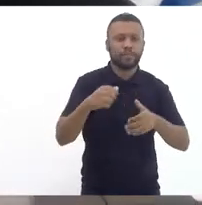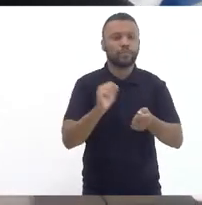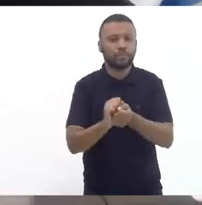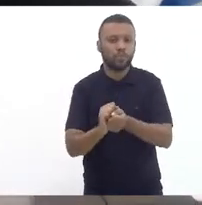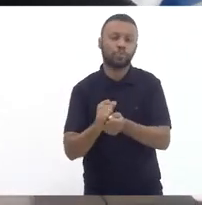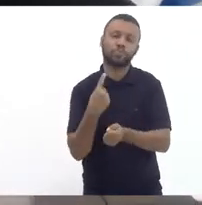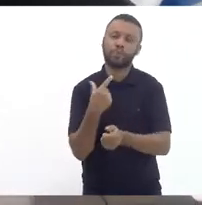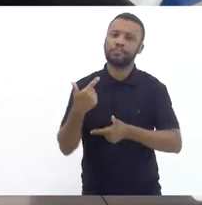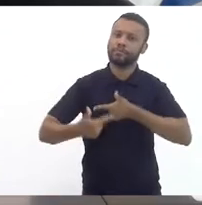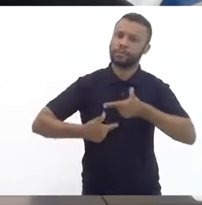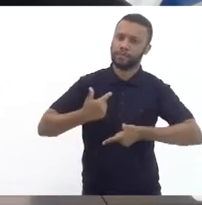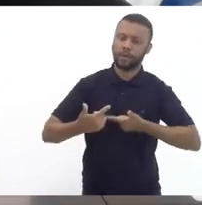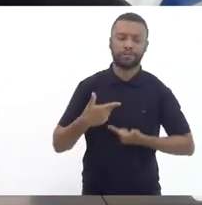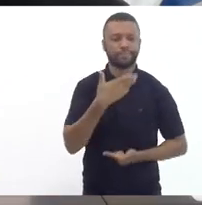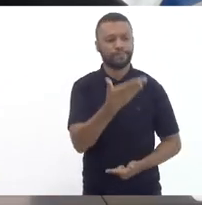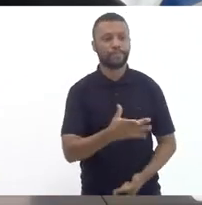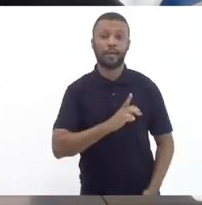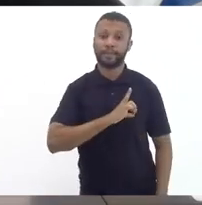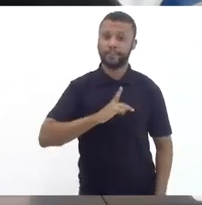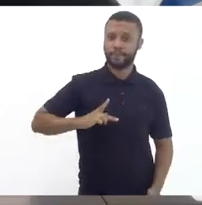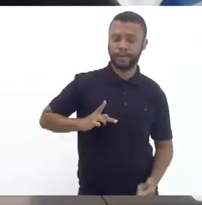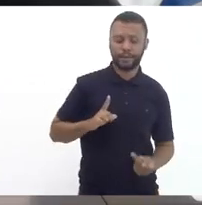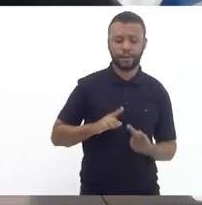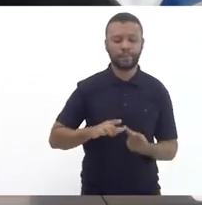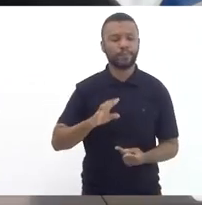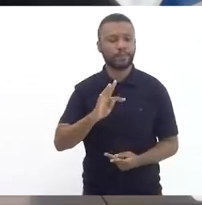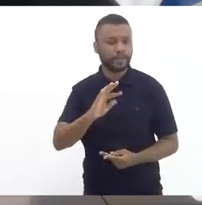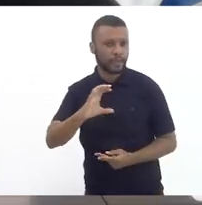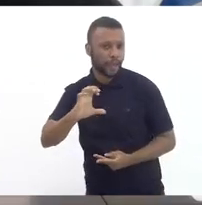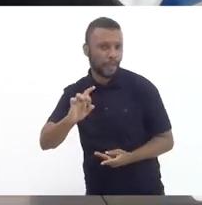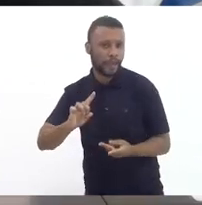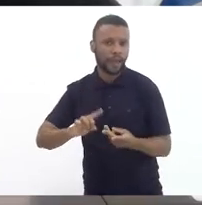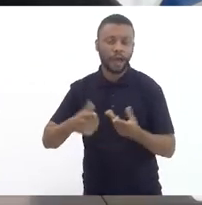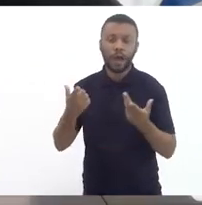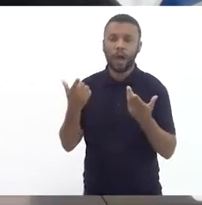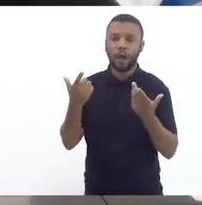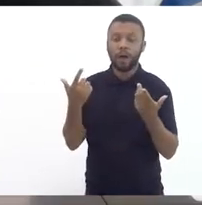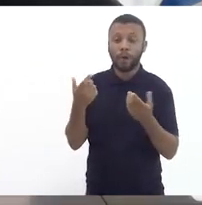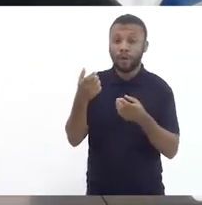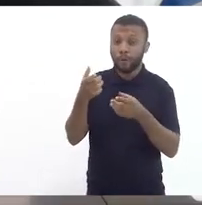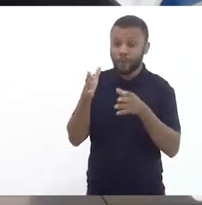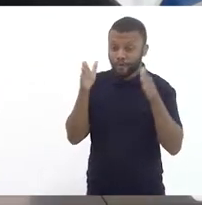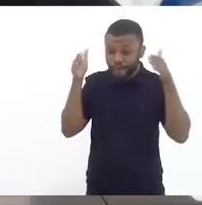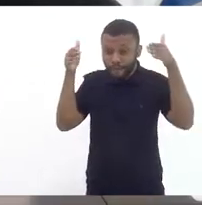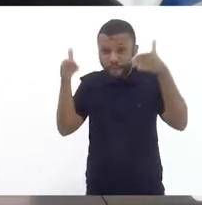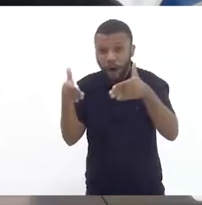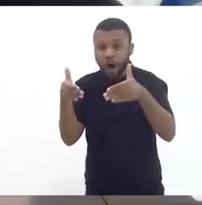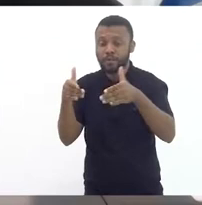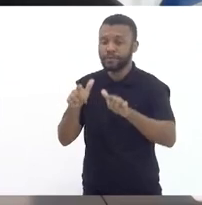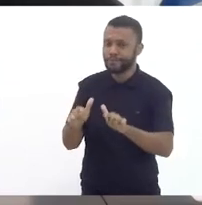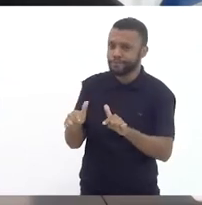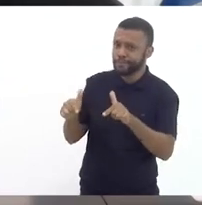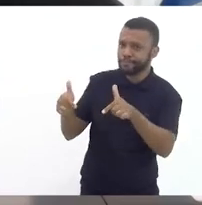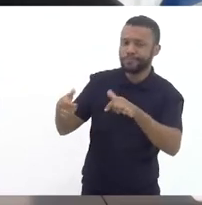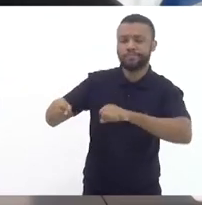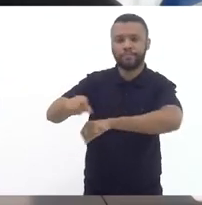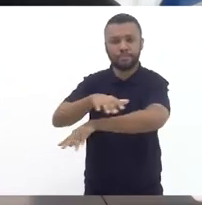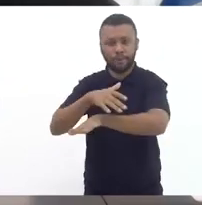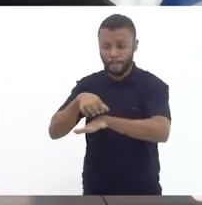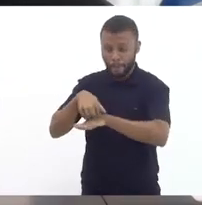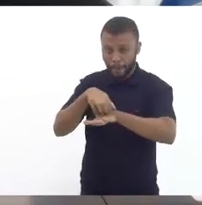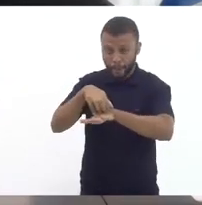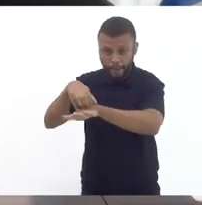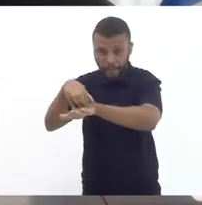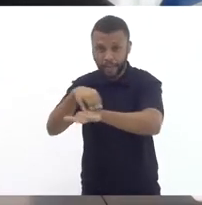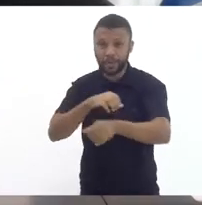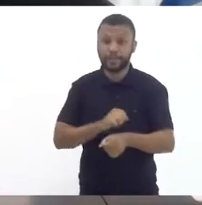A Defensoria, o Tribunal de Contas, o Fórum de Mobilidade, o Observatório dos Trens, a cada Fluminense.